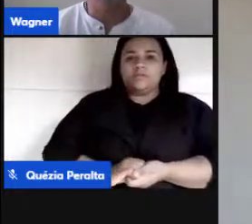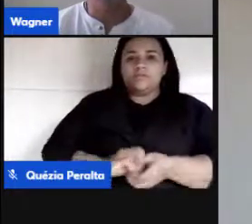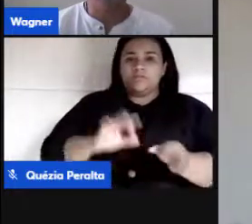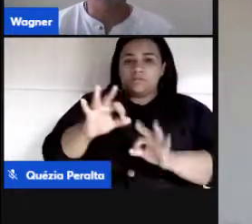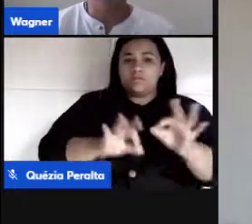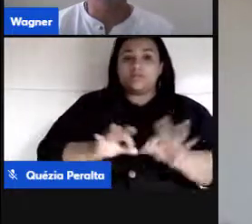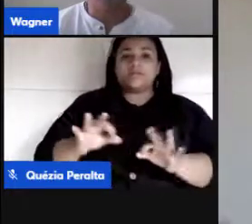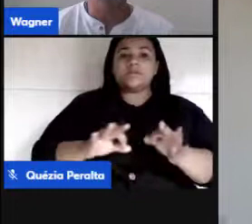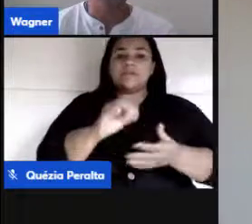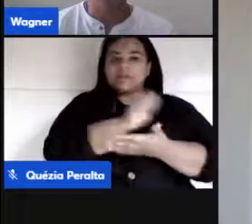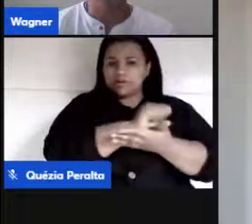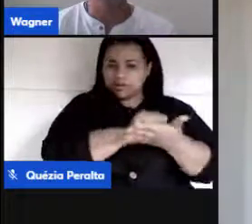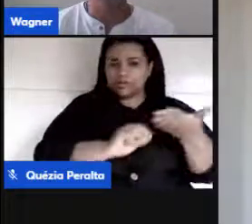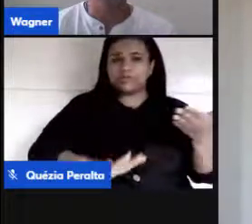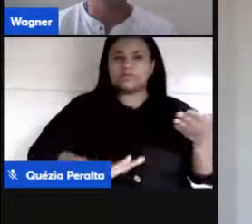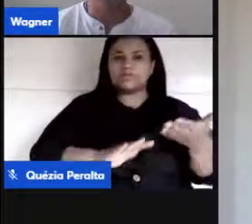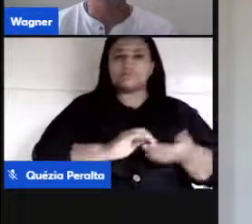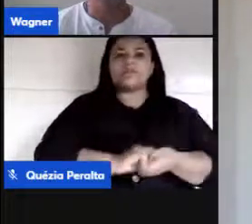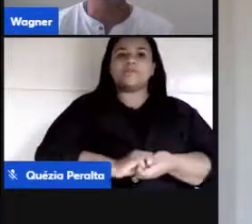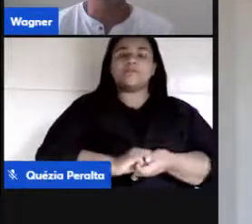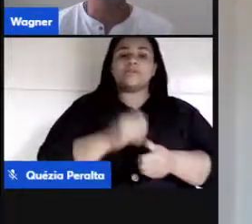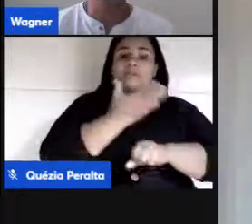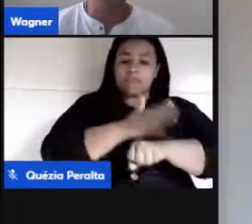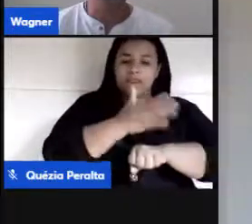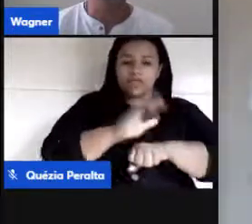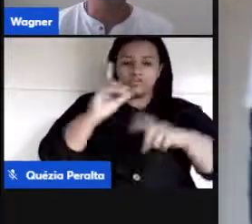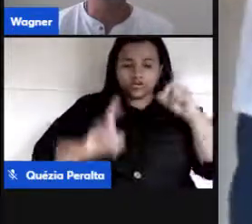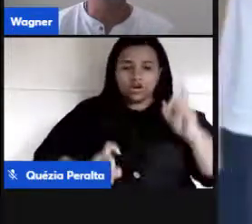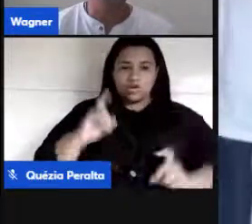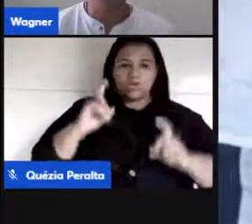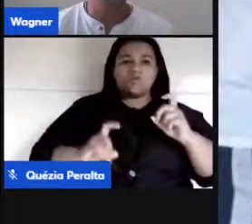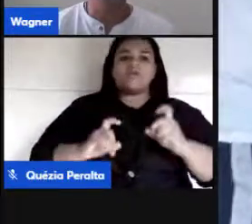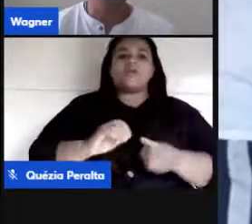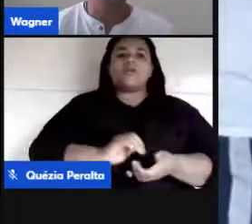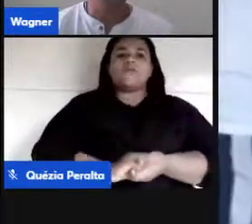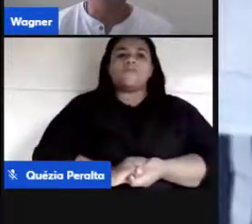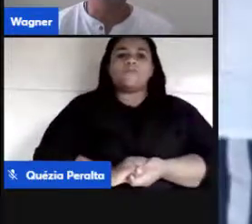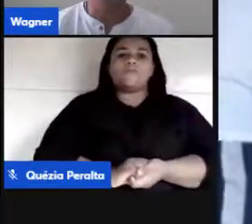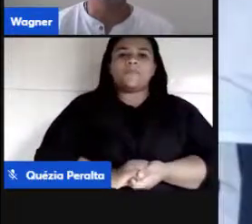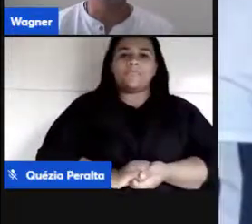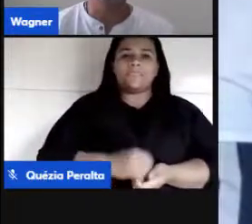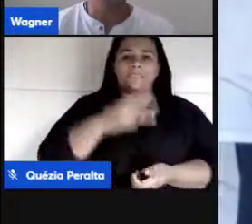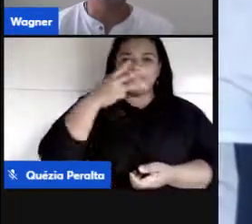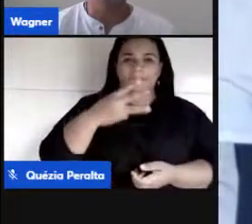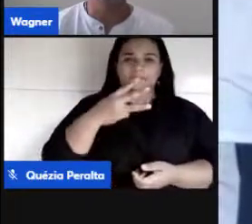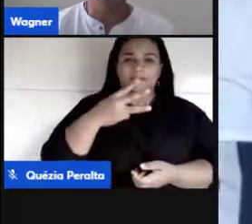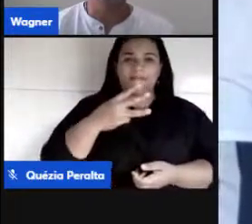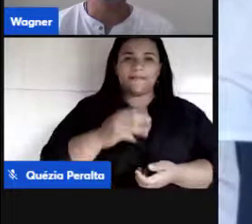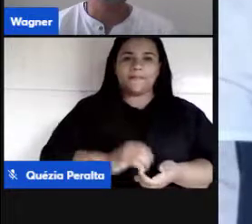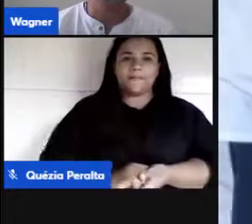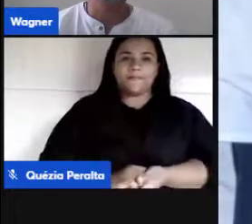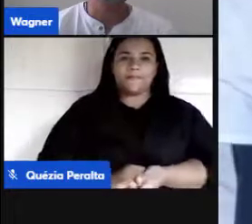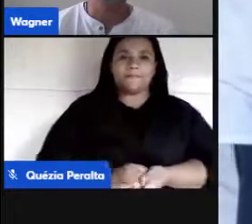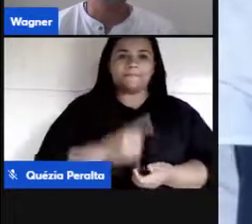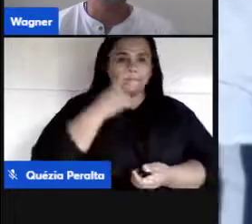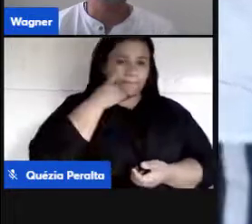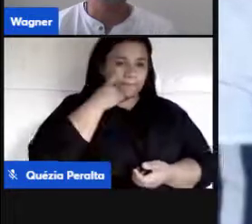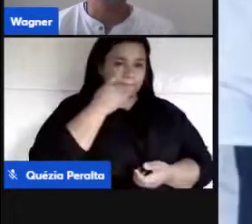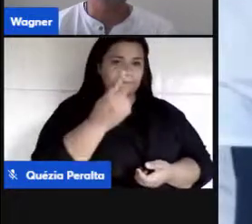essa atividade da prática corporal. Em 3 posicionamentos: frontal,